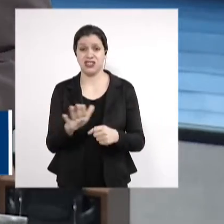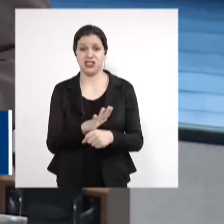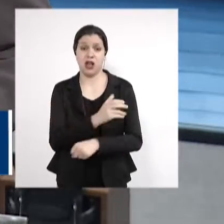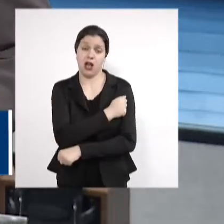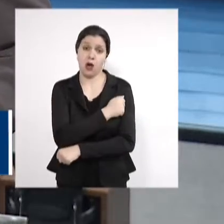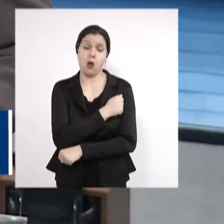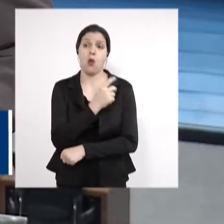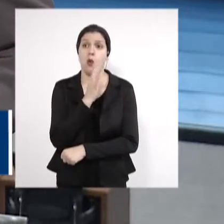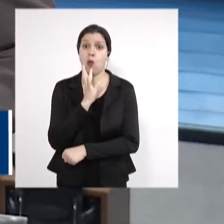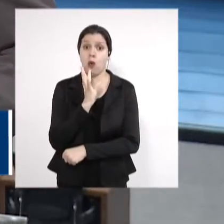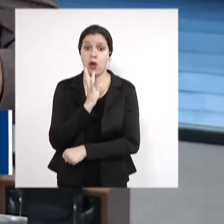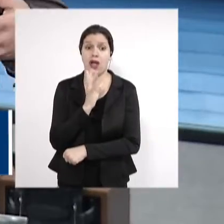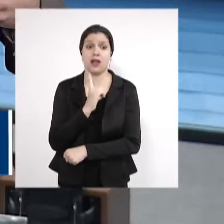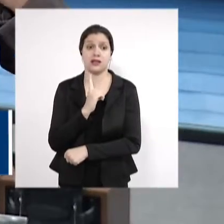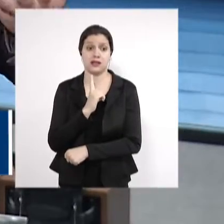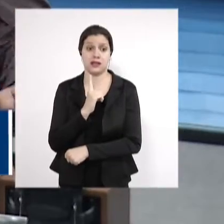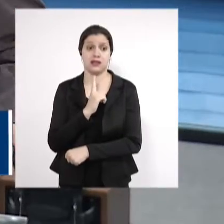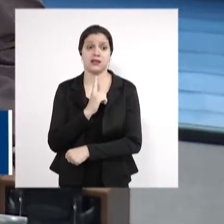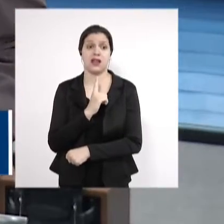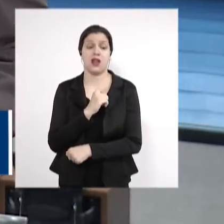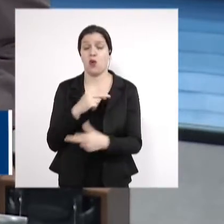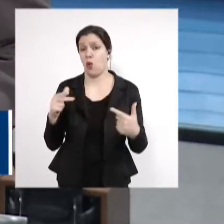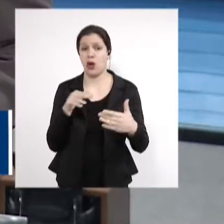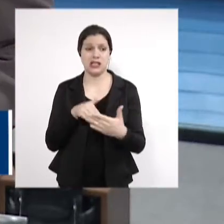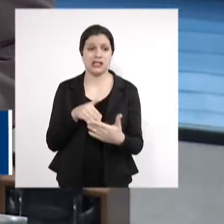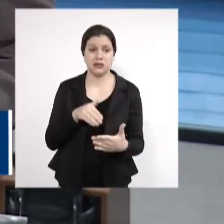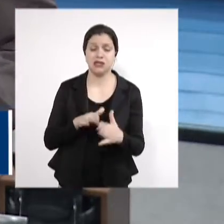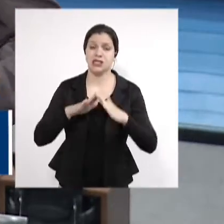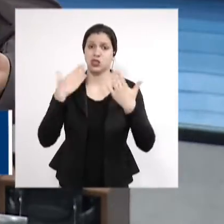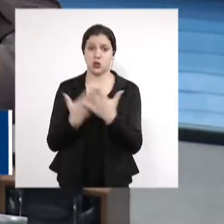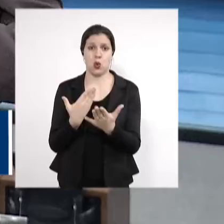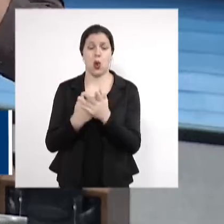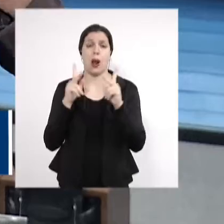dos estudantes. A escola pública, né, ela é cheia de dificuldades nesse sentido, que ela